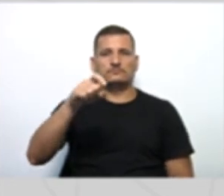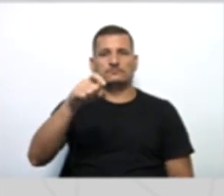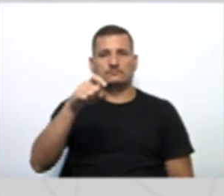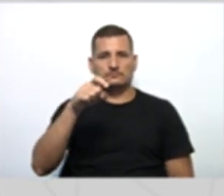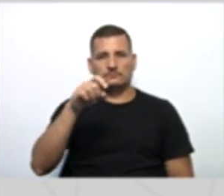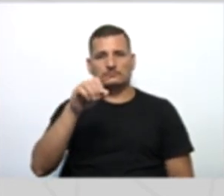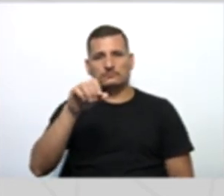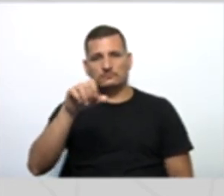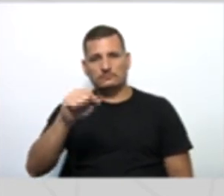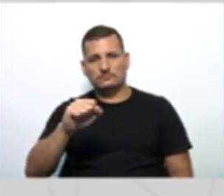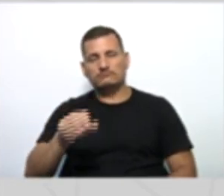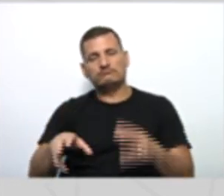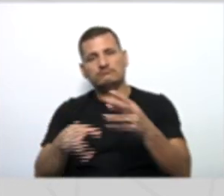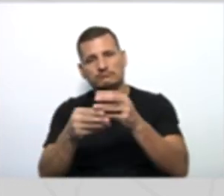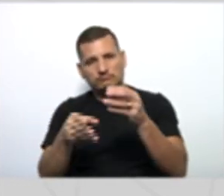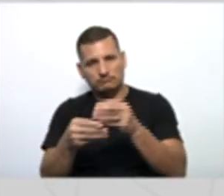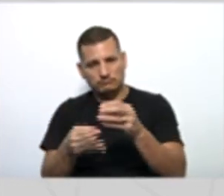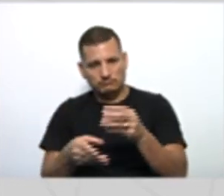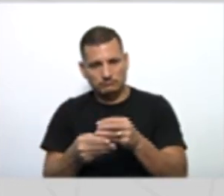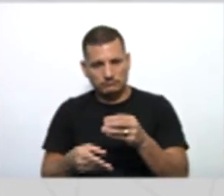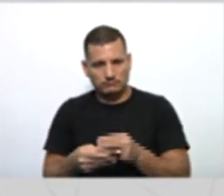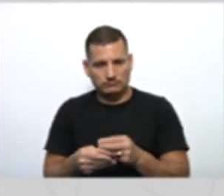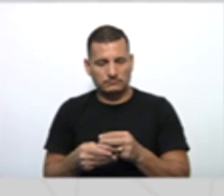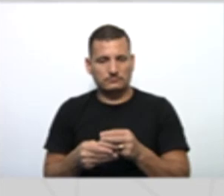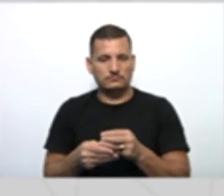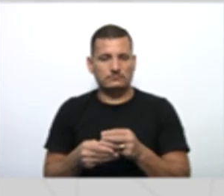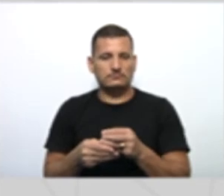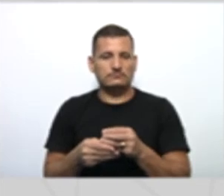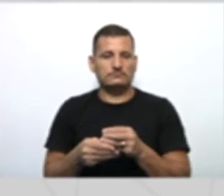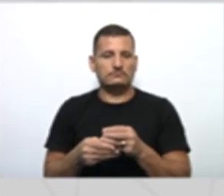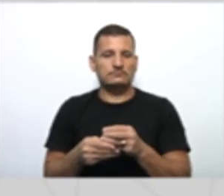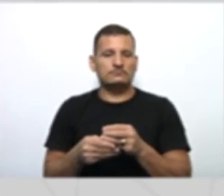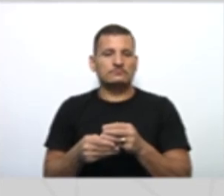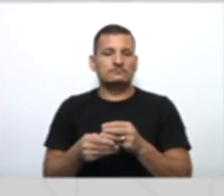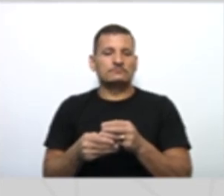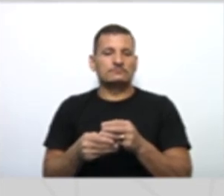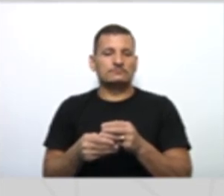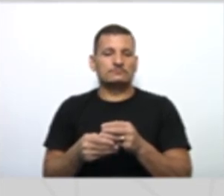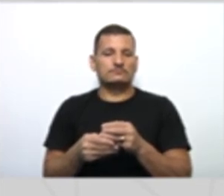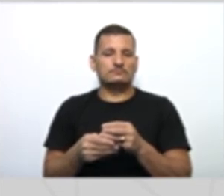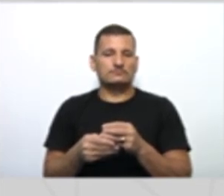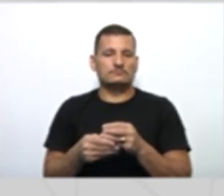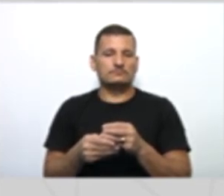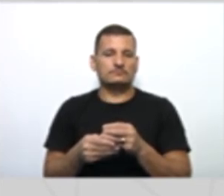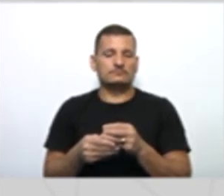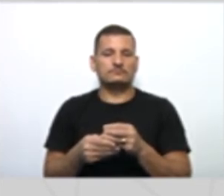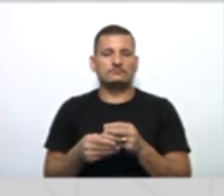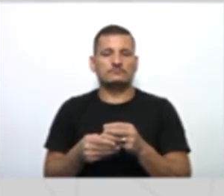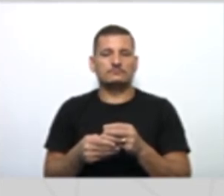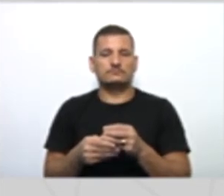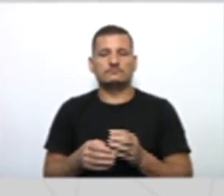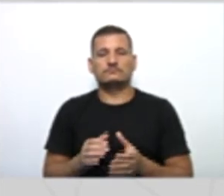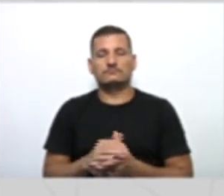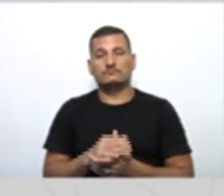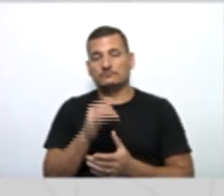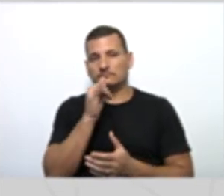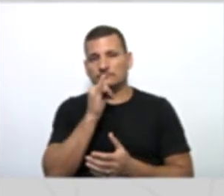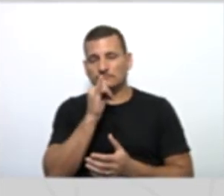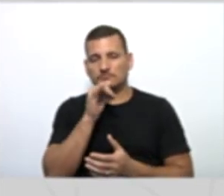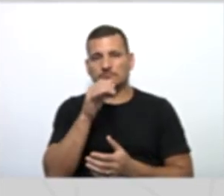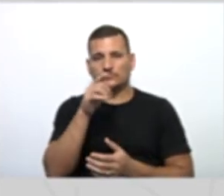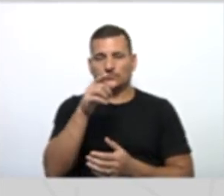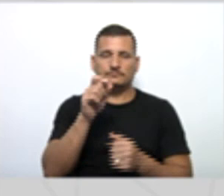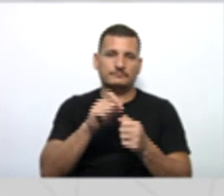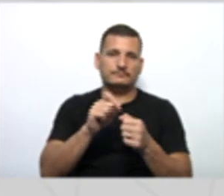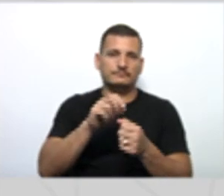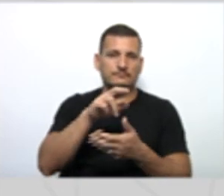foram produzidos pelo autor, e os anexos, a diferença é que não foram produzidos pelo autor. Então, vamos supor, se você vai fazer um relatório